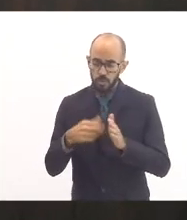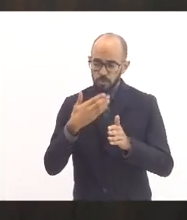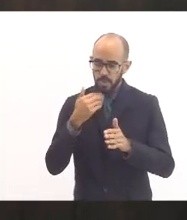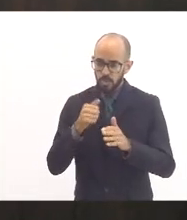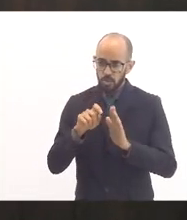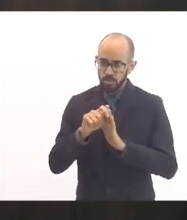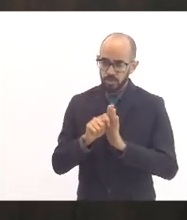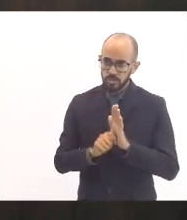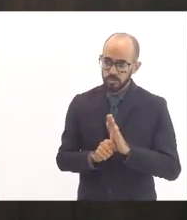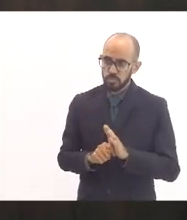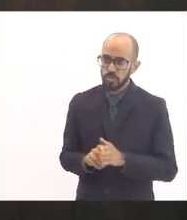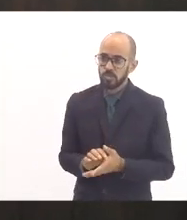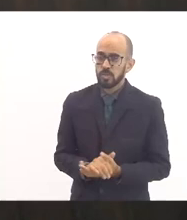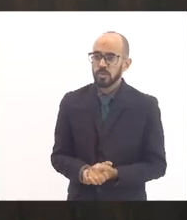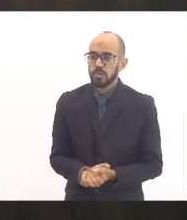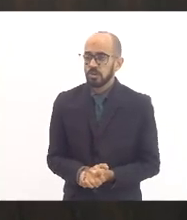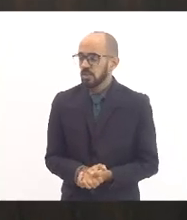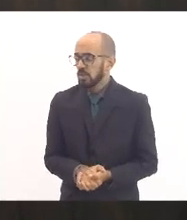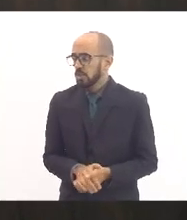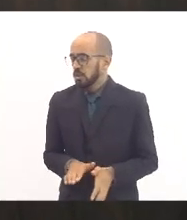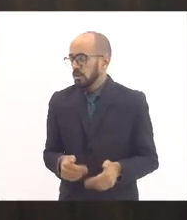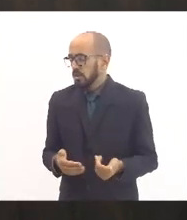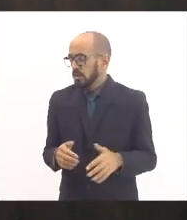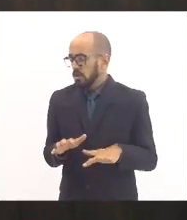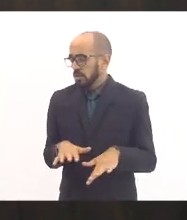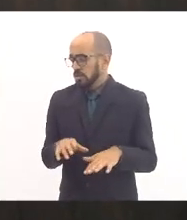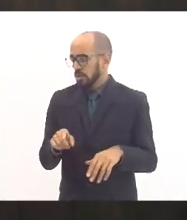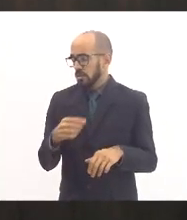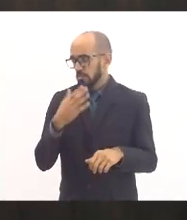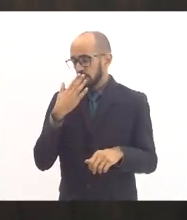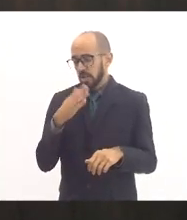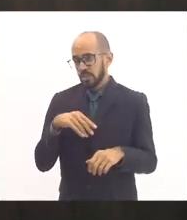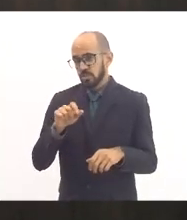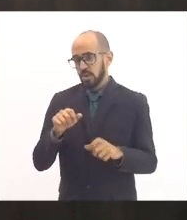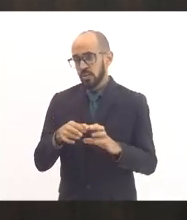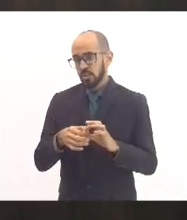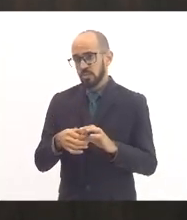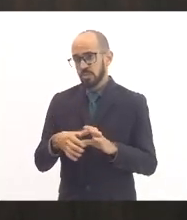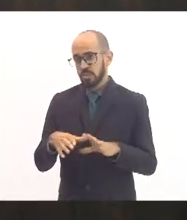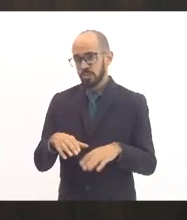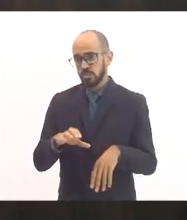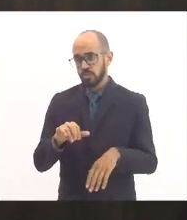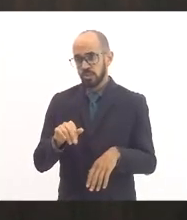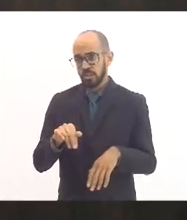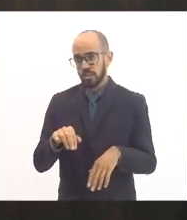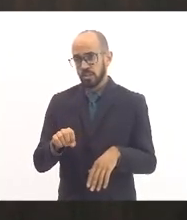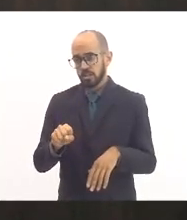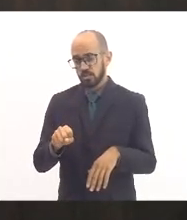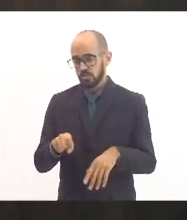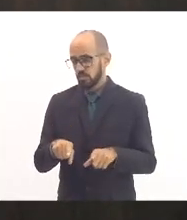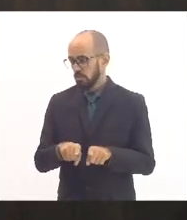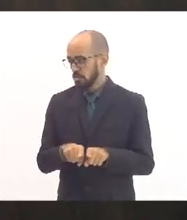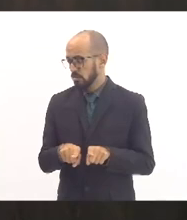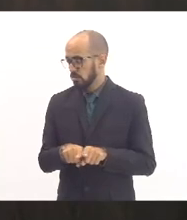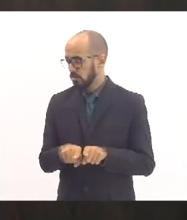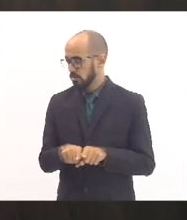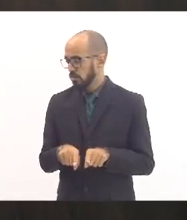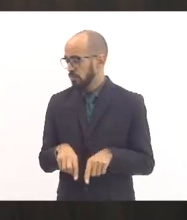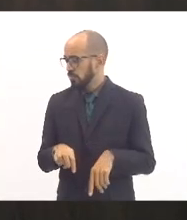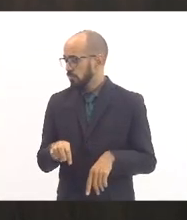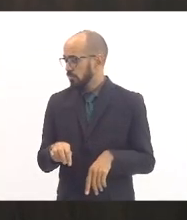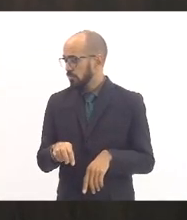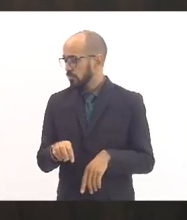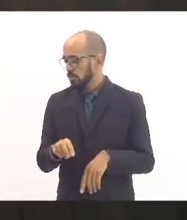texto Então dessa forma eu peço autorização aqui não só do deputado Carlos Augusto a deputada MA Oi para o